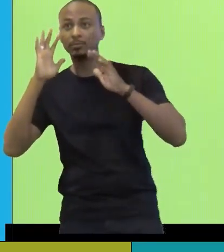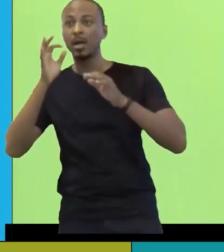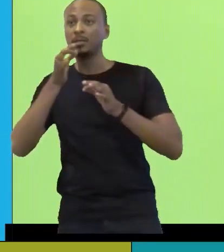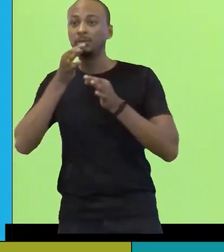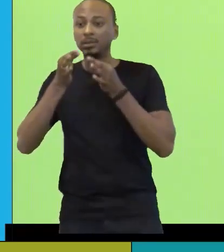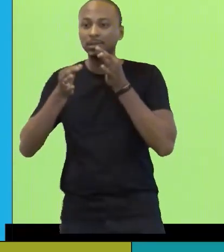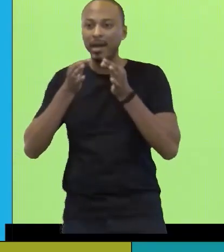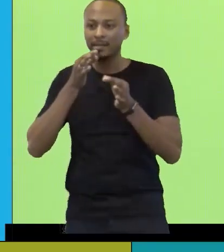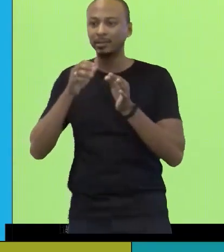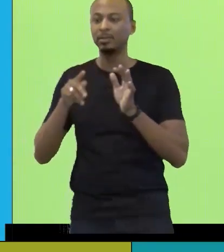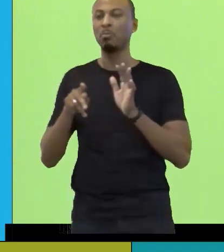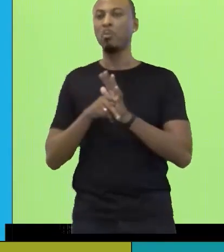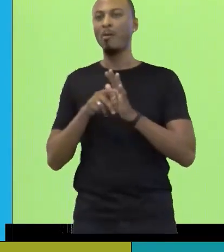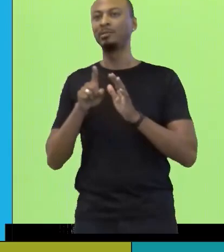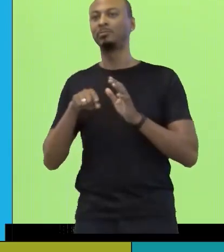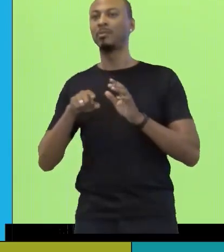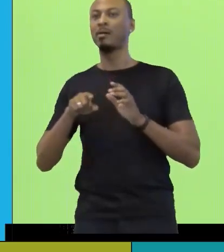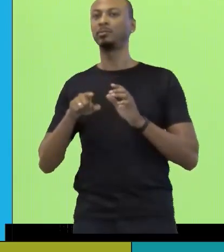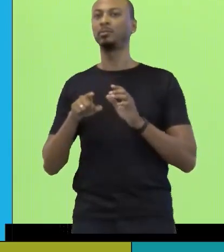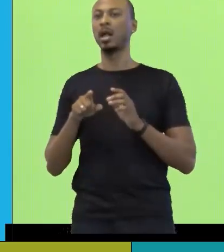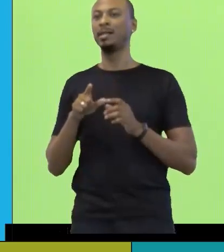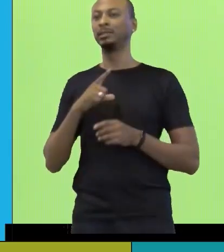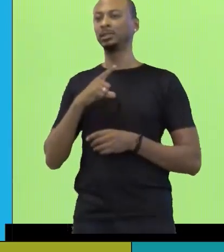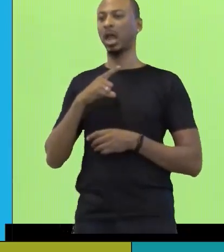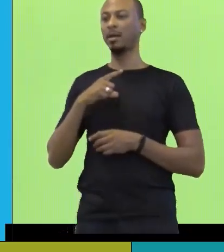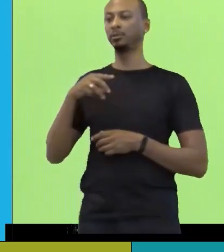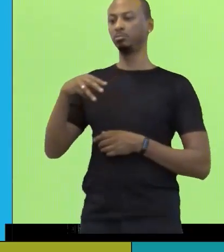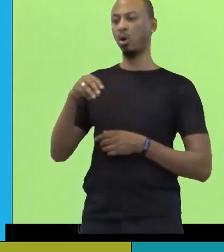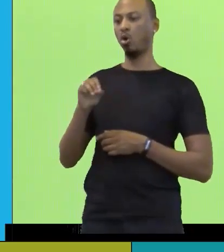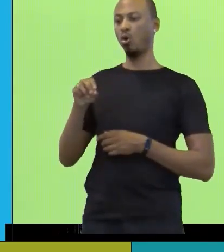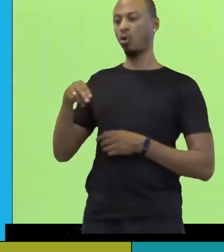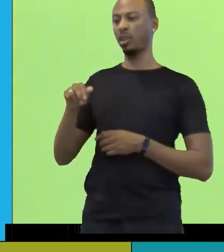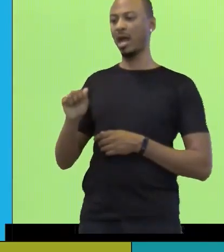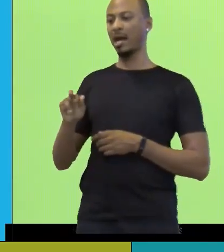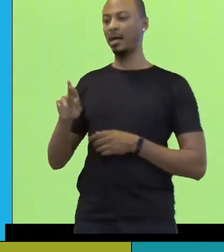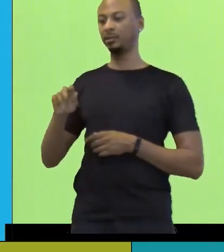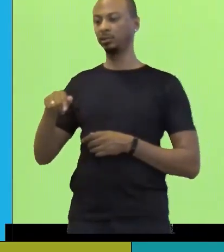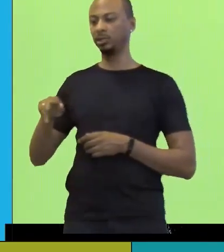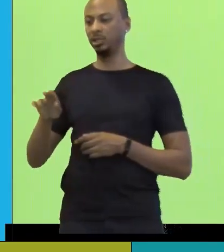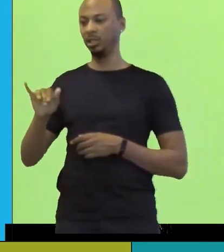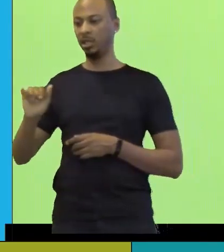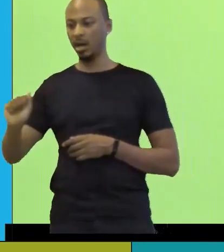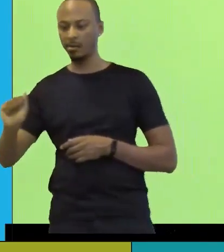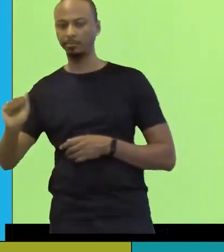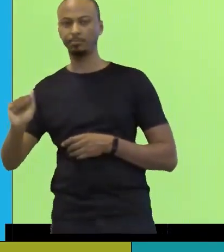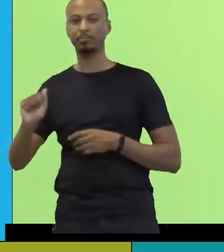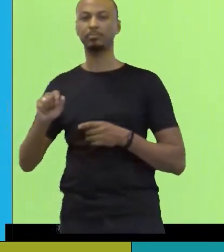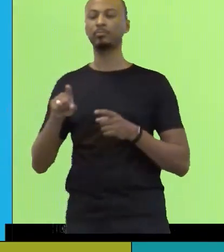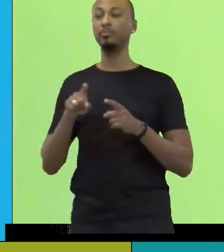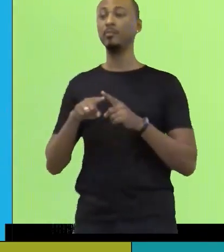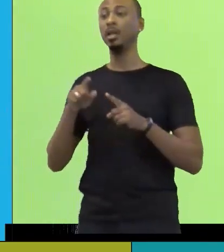que nós encontramos em uma monarquia, principalmente absolutista. As